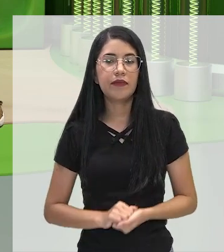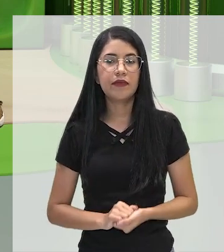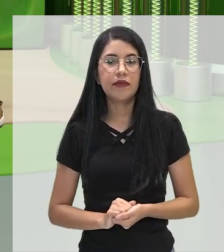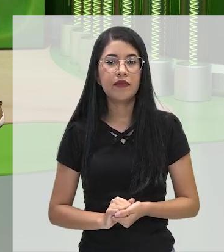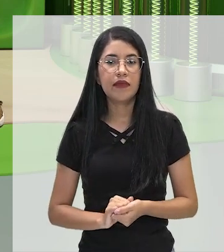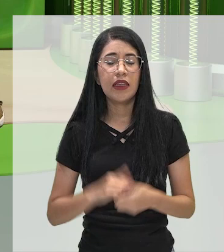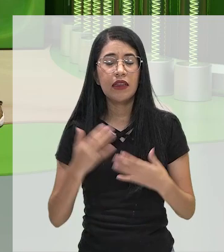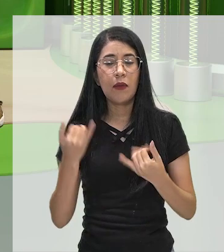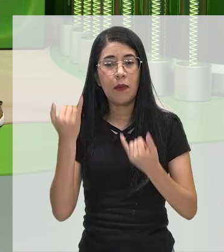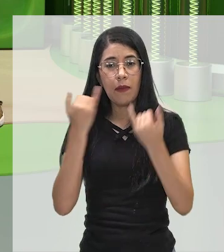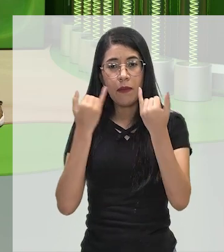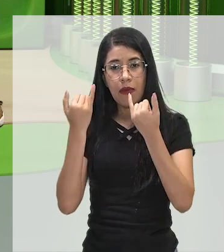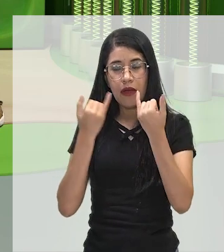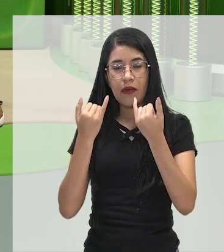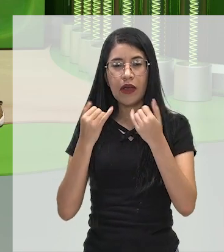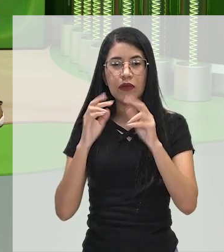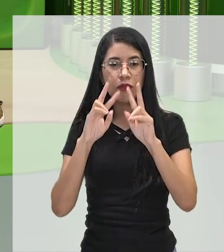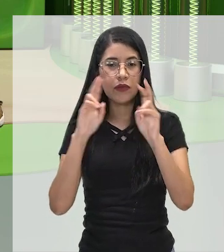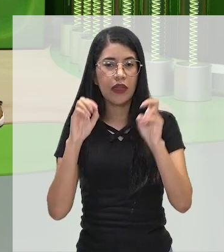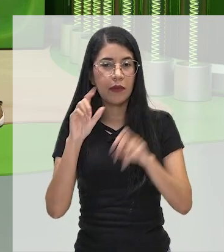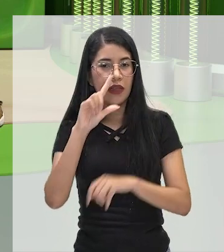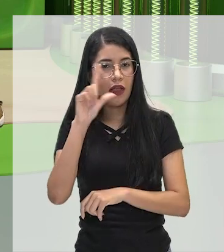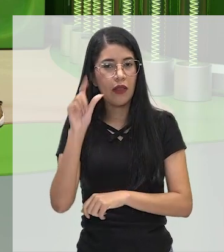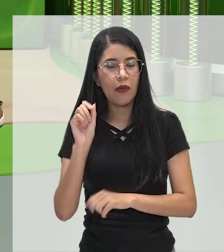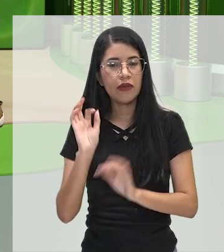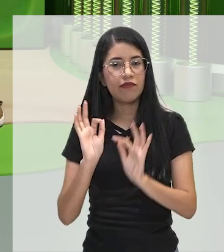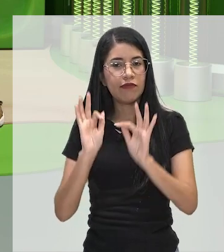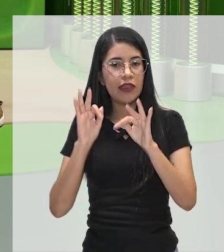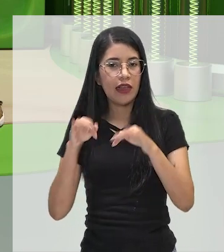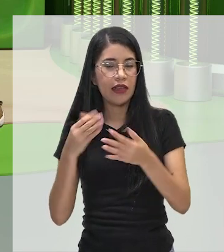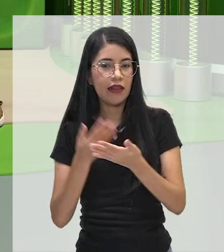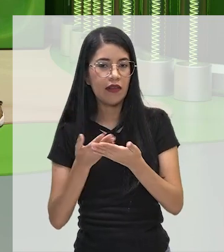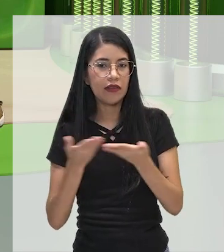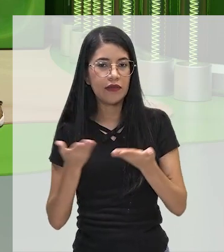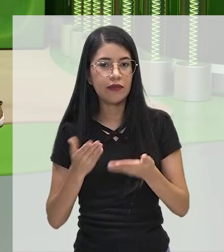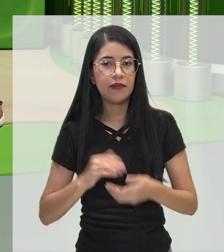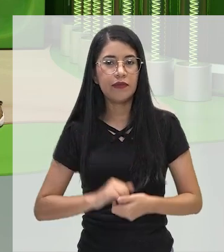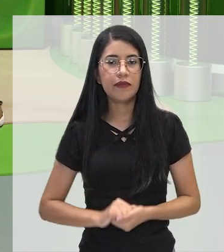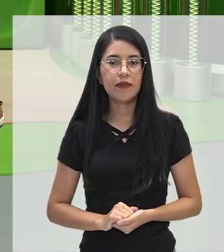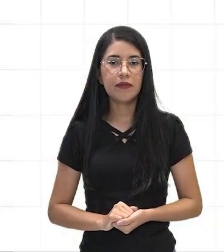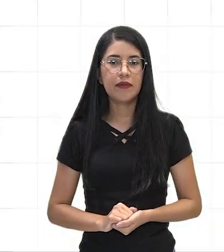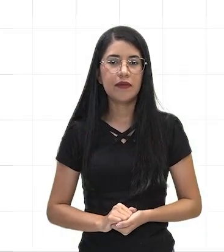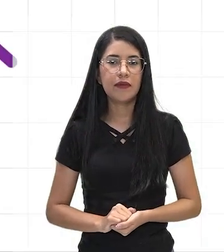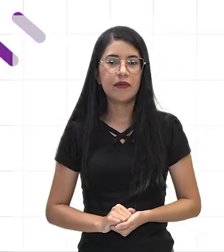certo? Então, com essas informações ali sobre a Lua, a gente finaliza aí a nossa aula.